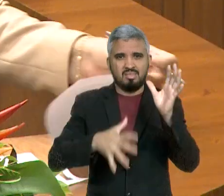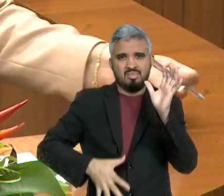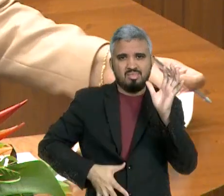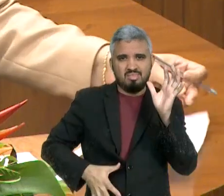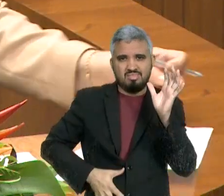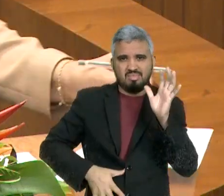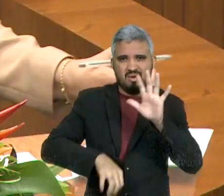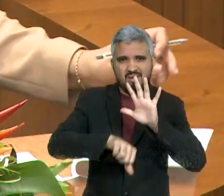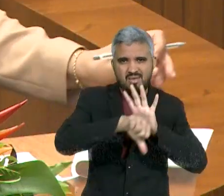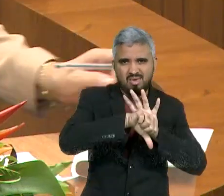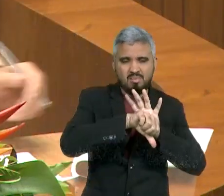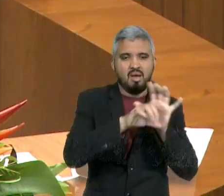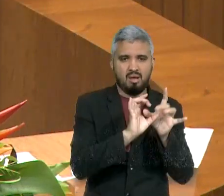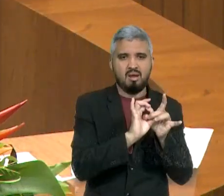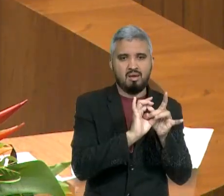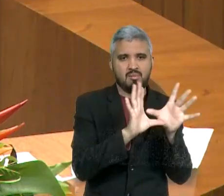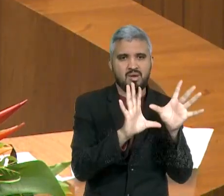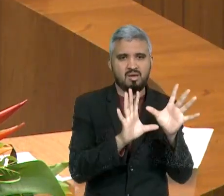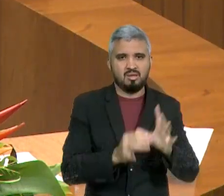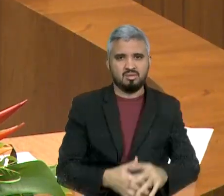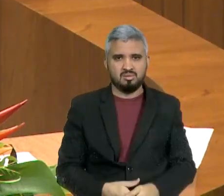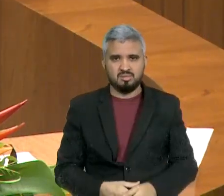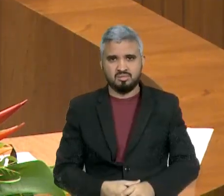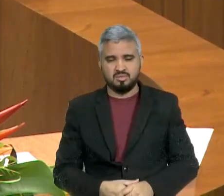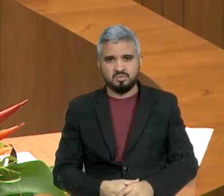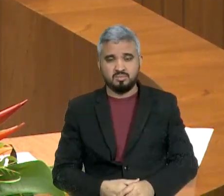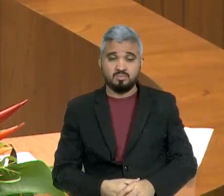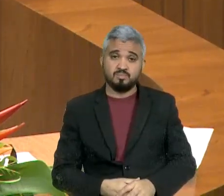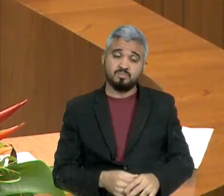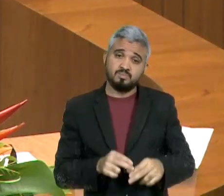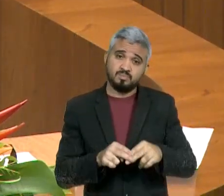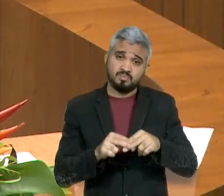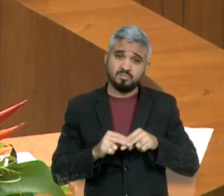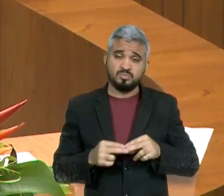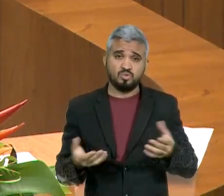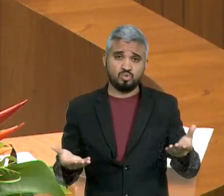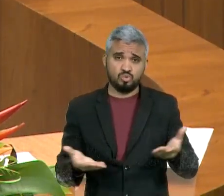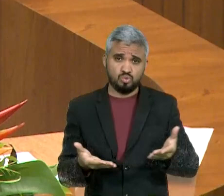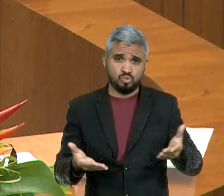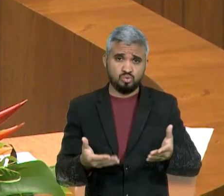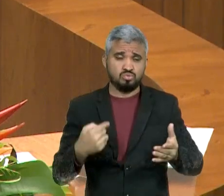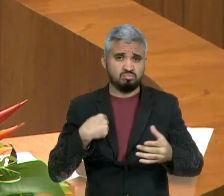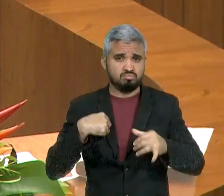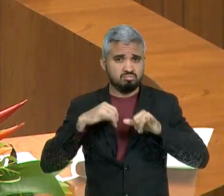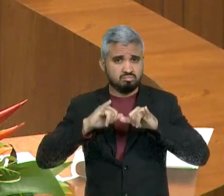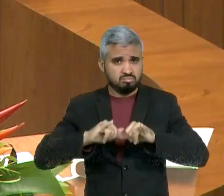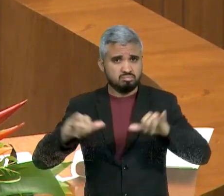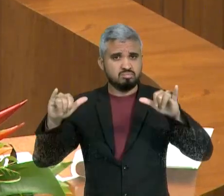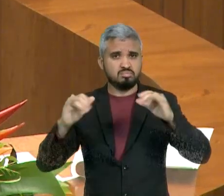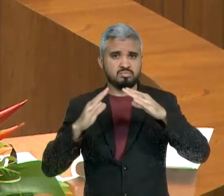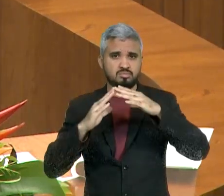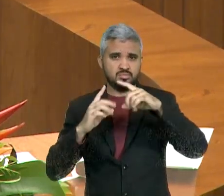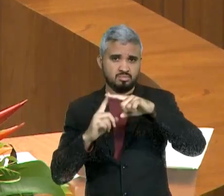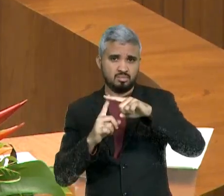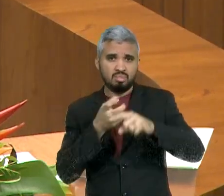verdade? E, mais uma vez, eu deixo claro aqui que a Igreja do Senhor não se calará.